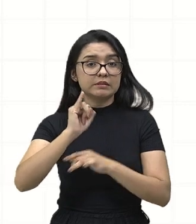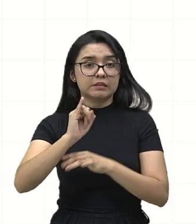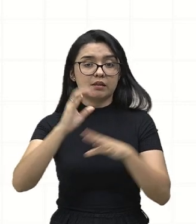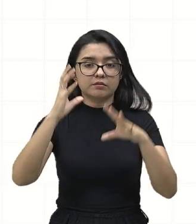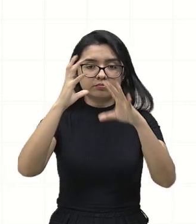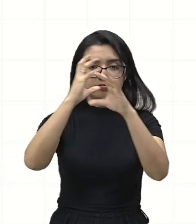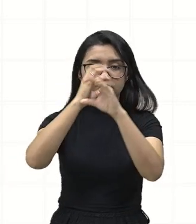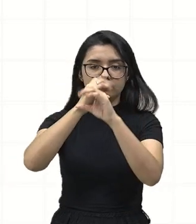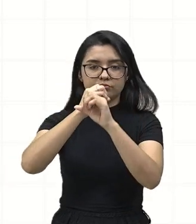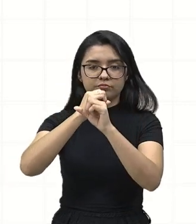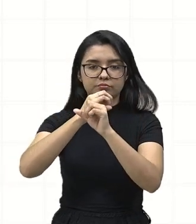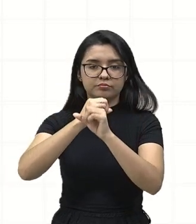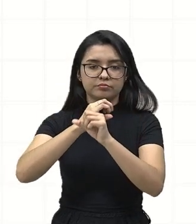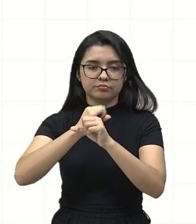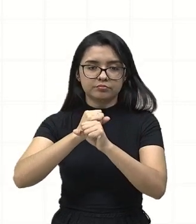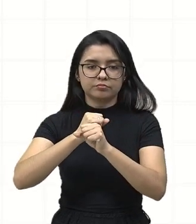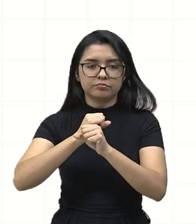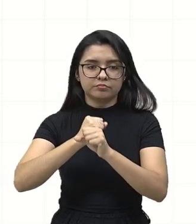dividir